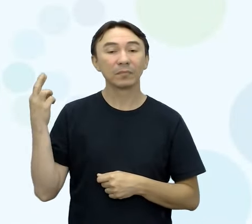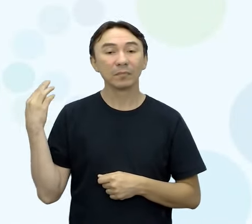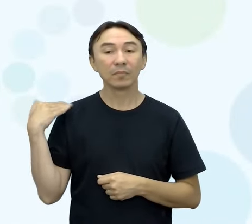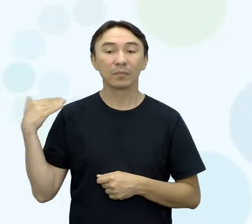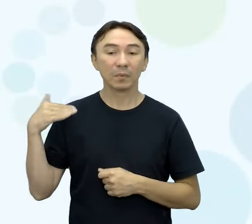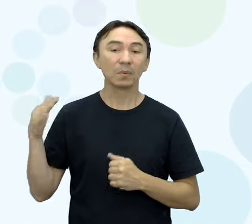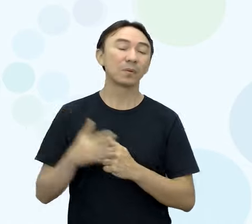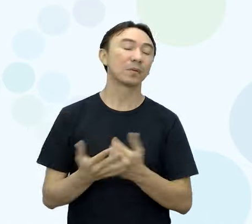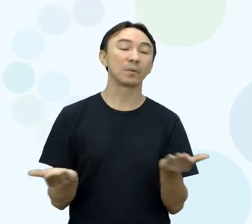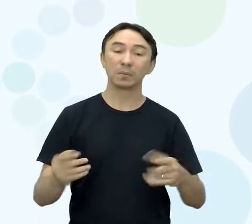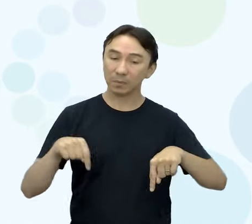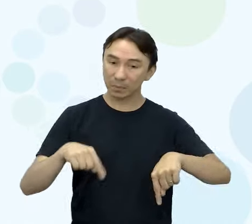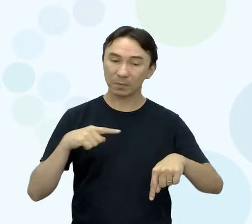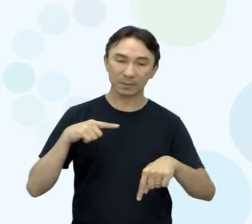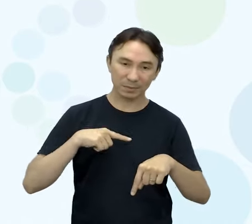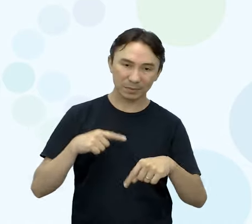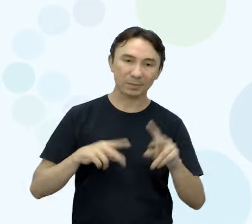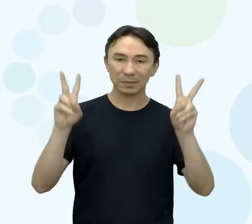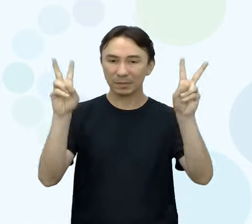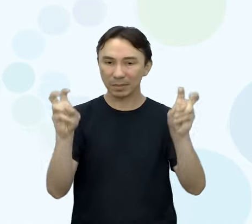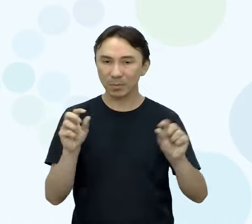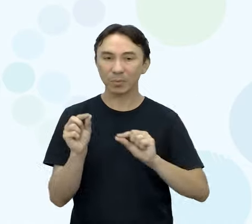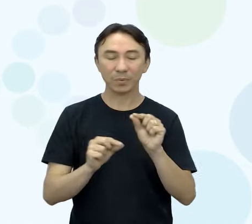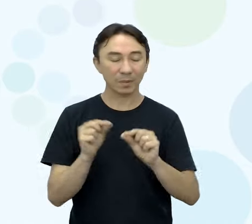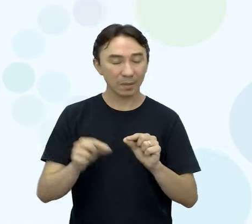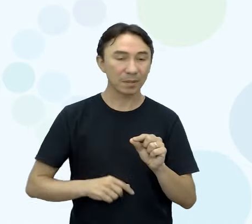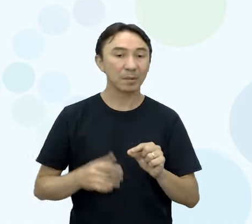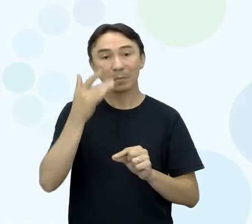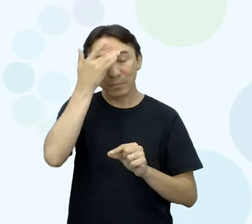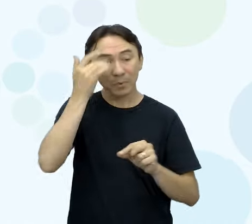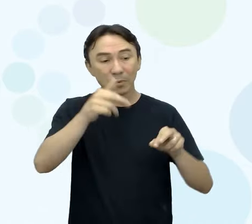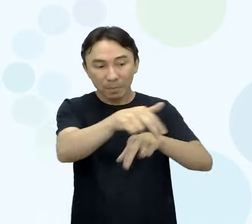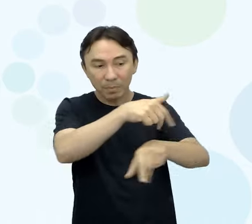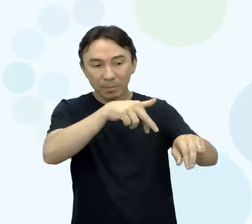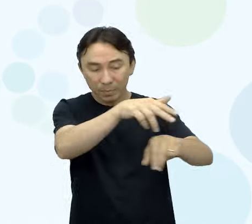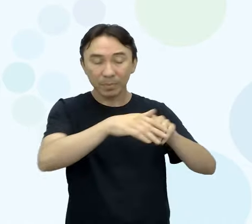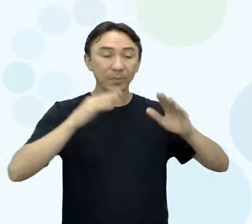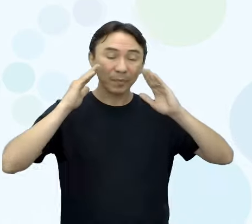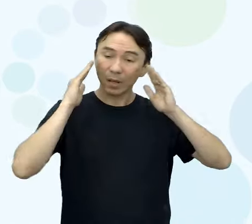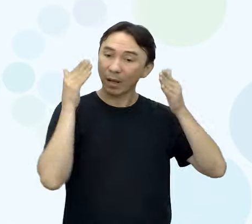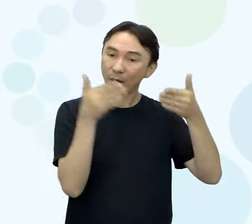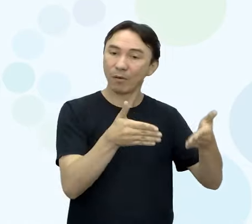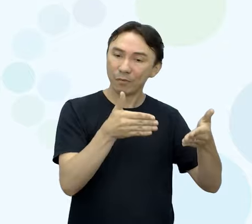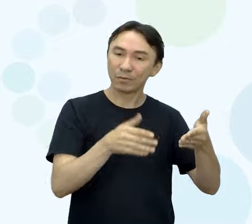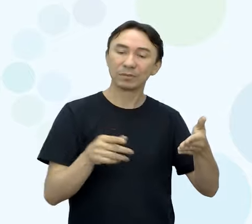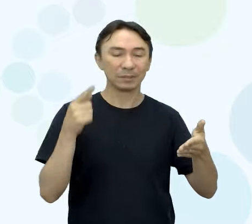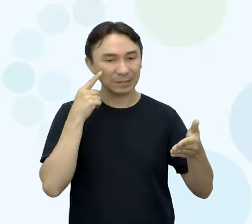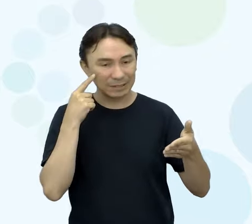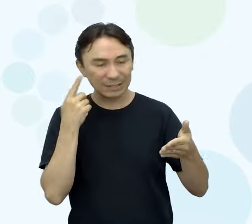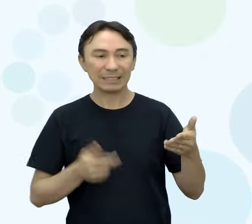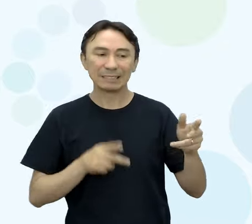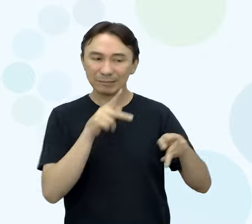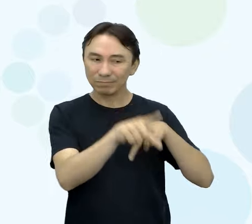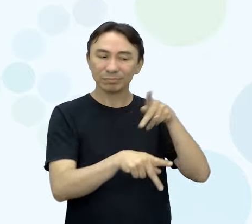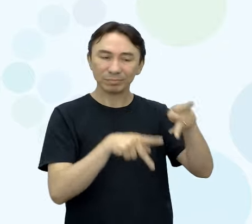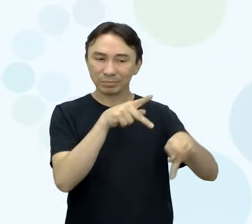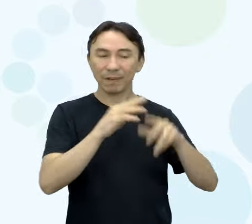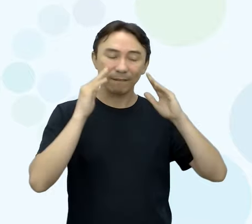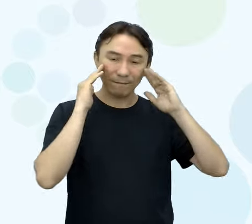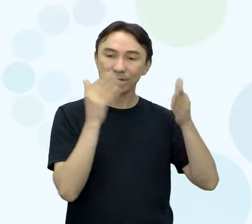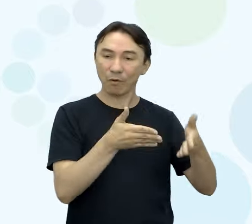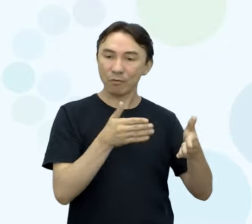-alvo. Isso mesmo, então a gente está pensando lá na pesquisa estatística e hoje a gente vai dar uma atenção maior sobre o público-alvo da